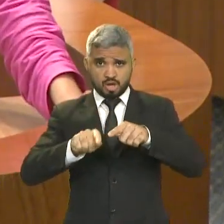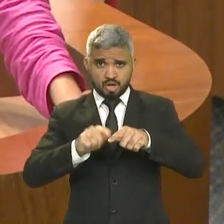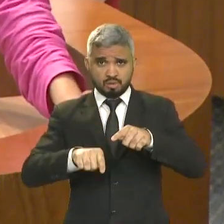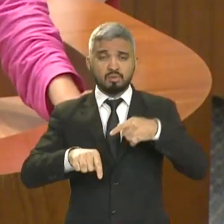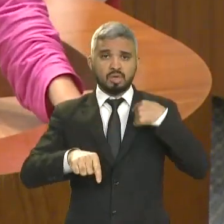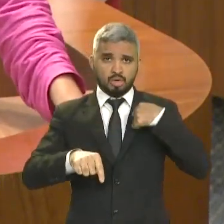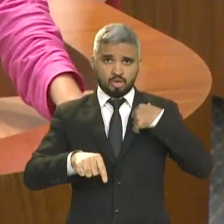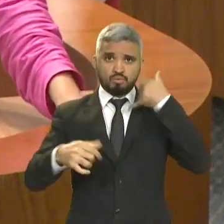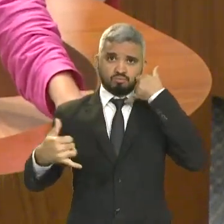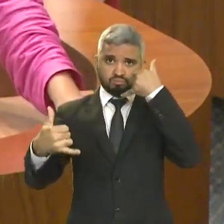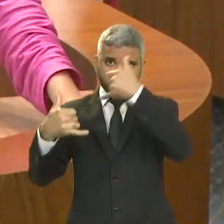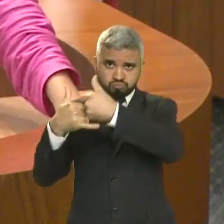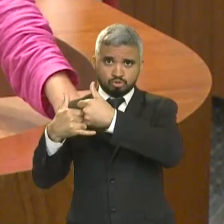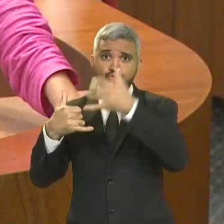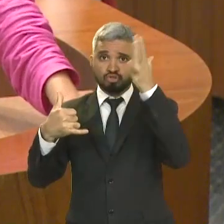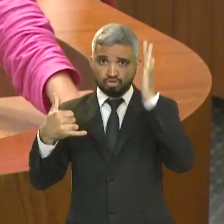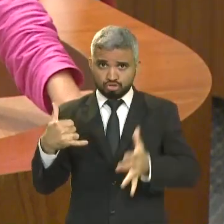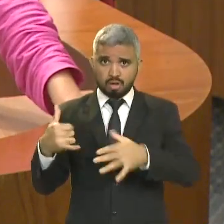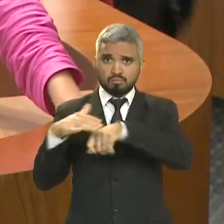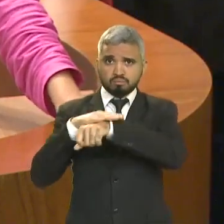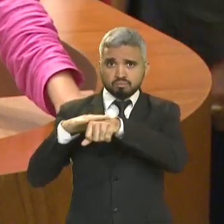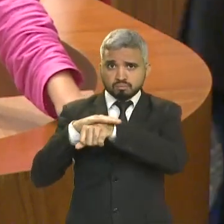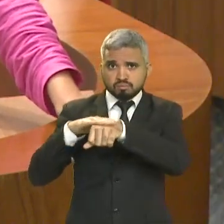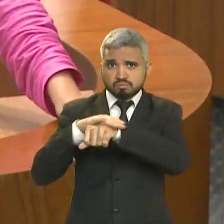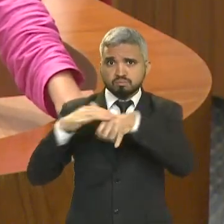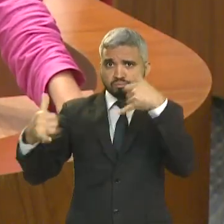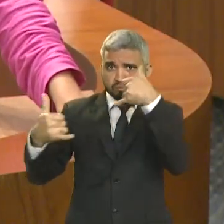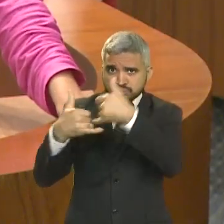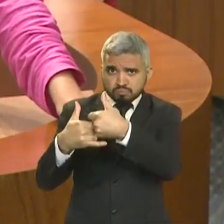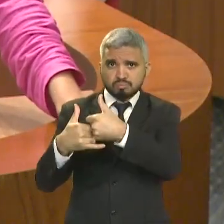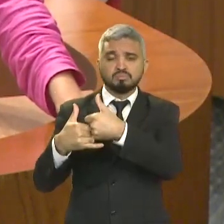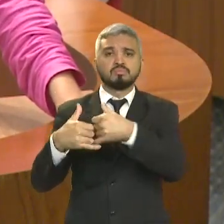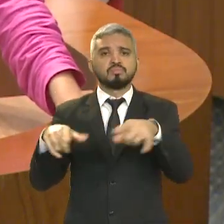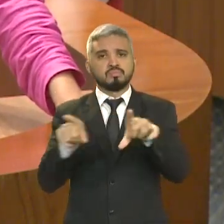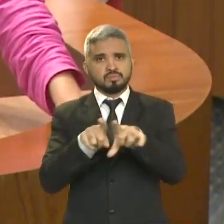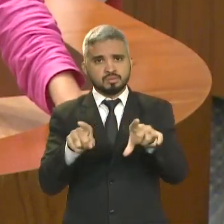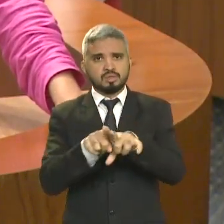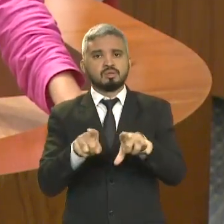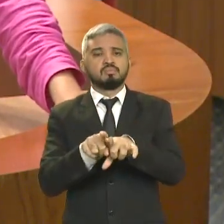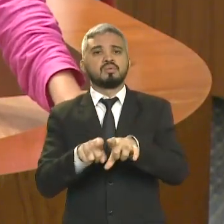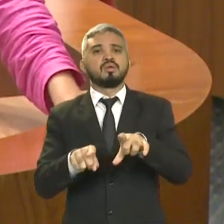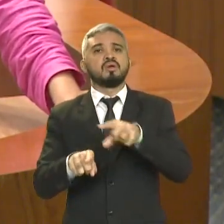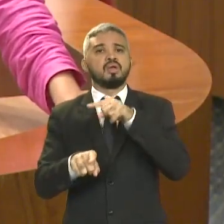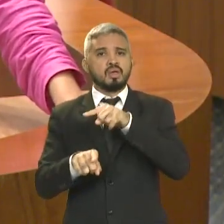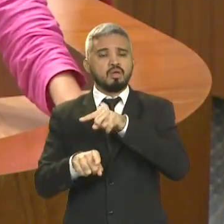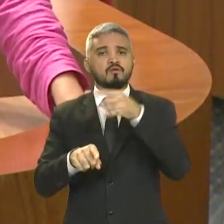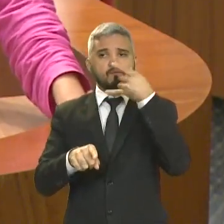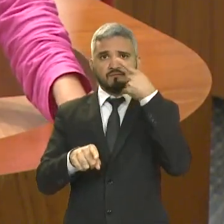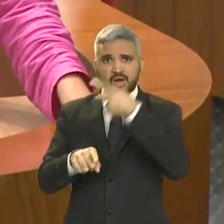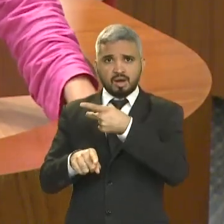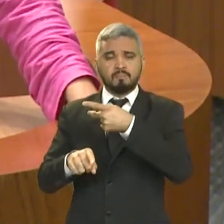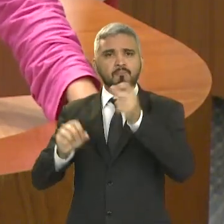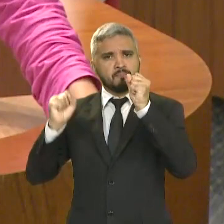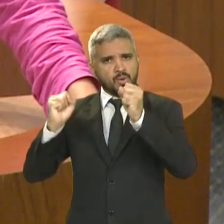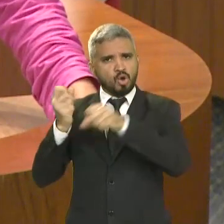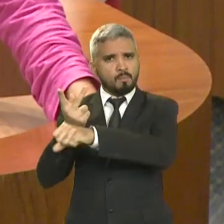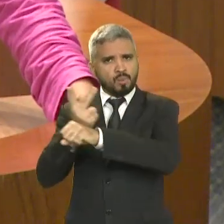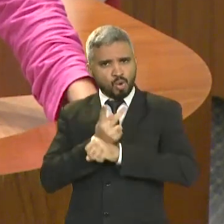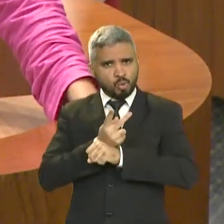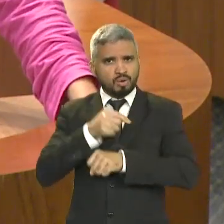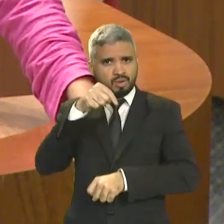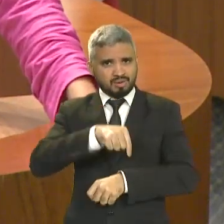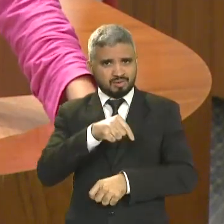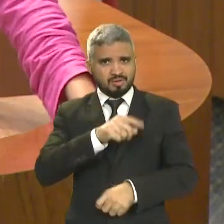publicamente coloco a Procuradoria da Mulher da Assembleia Legislativa à disposição da doutora Beth. Estamos aqui juntos, com